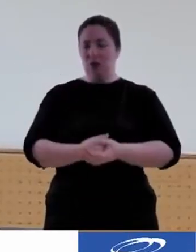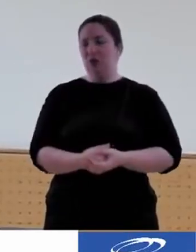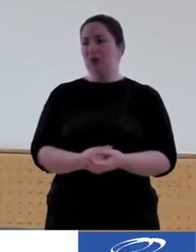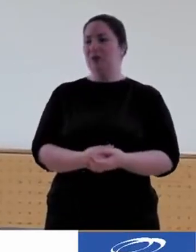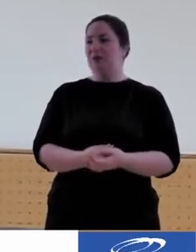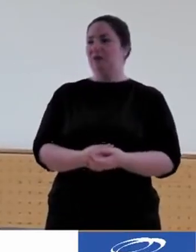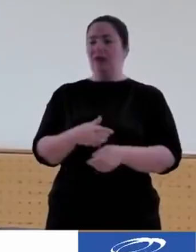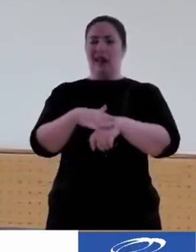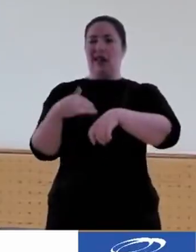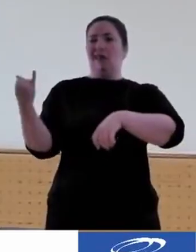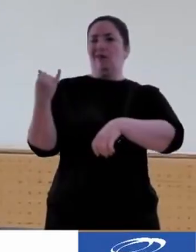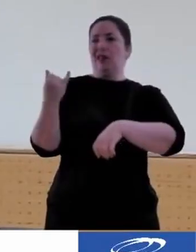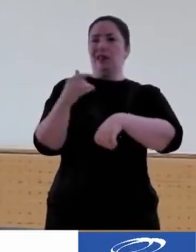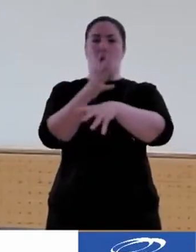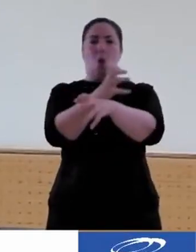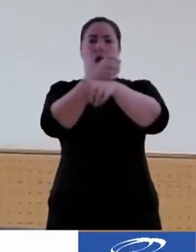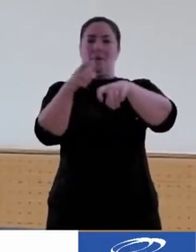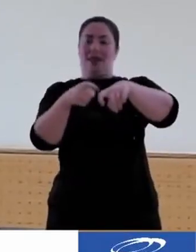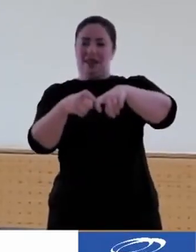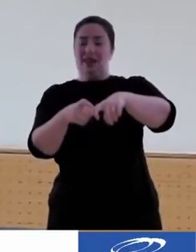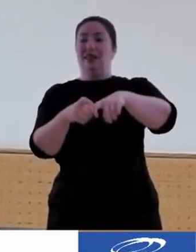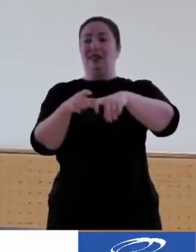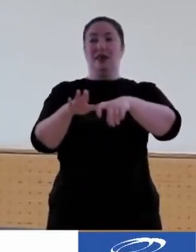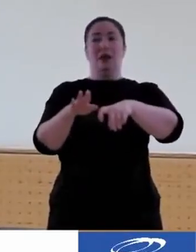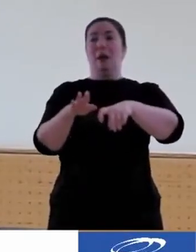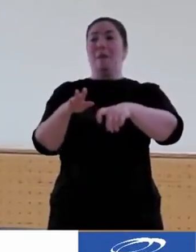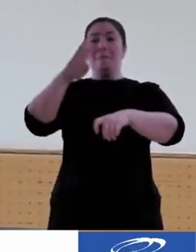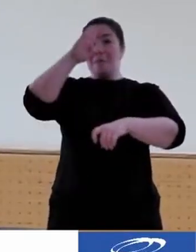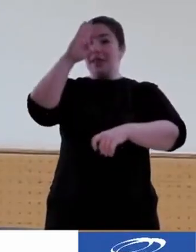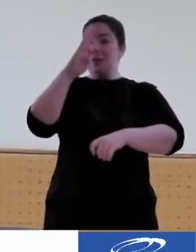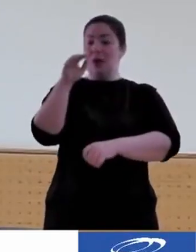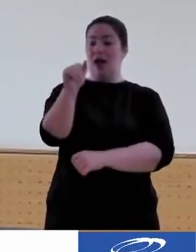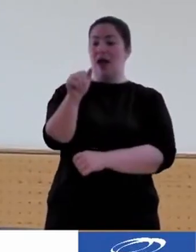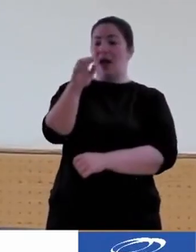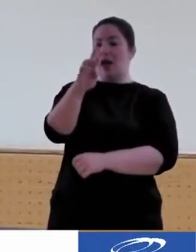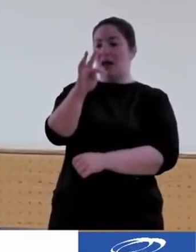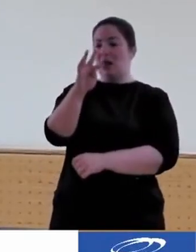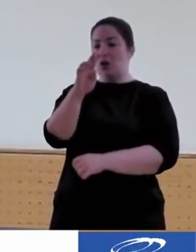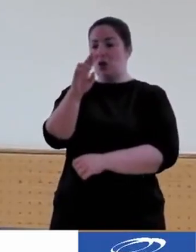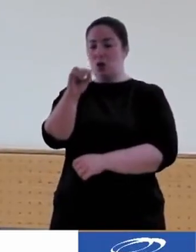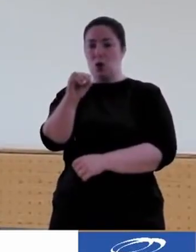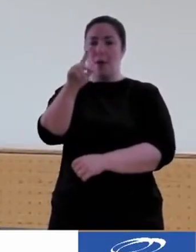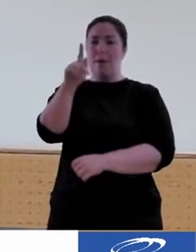infecção ortopédica, a infecção e artroplastia, principalmente, é um assunto muito importante, muito impactante, não